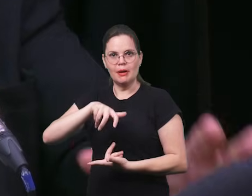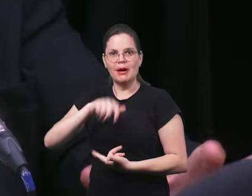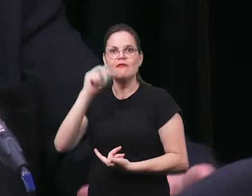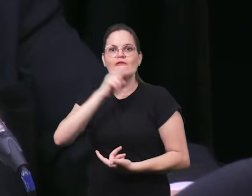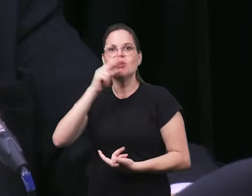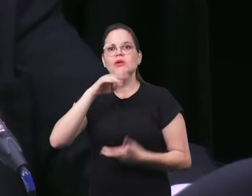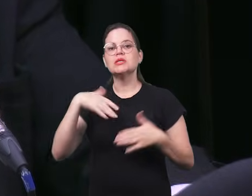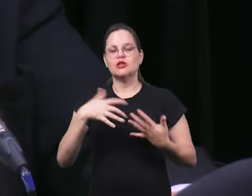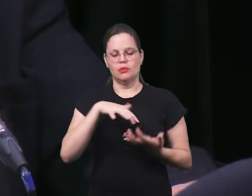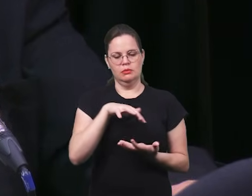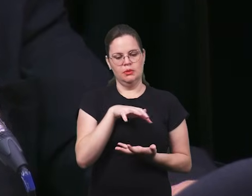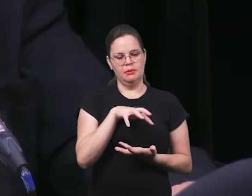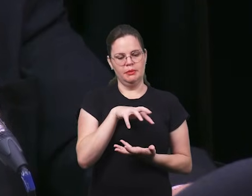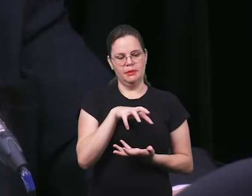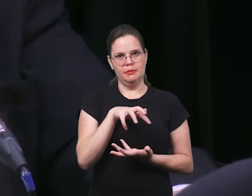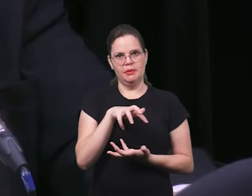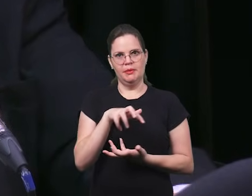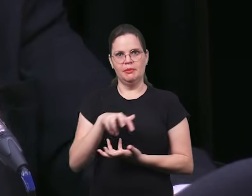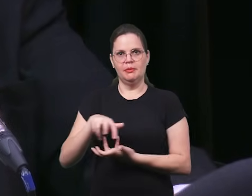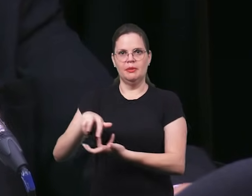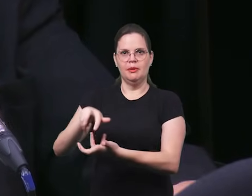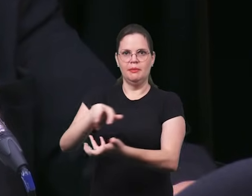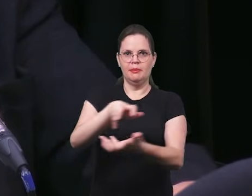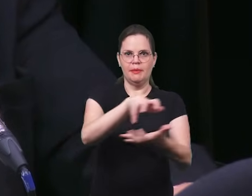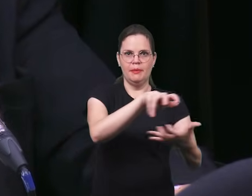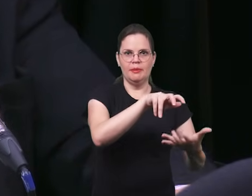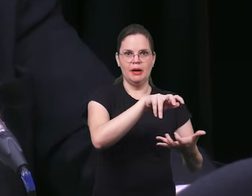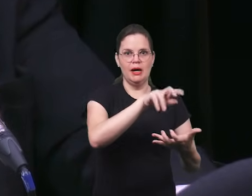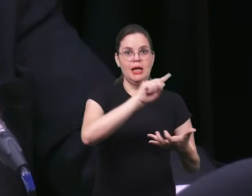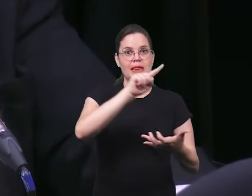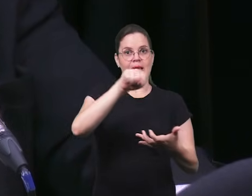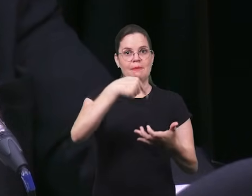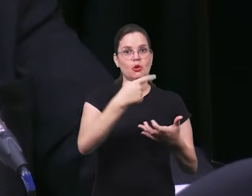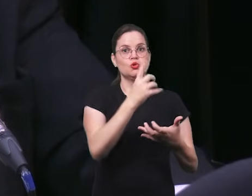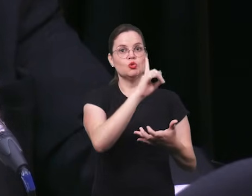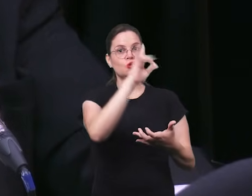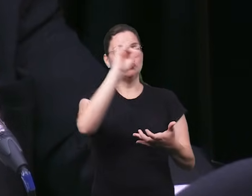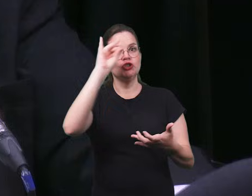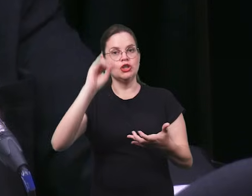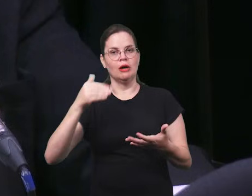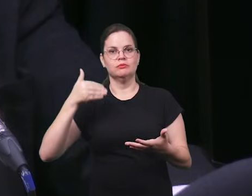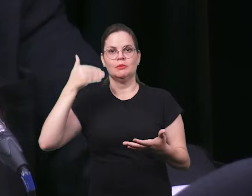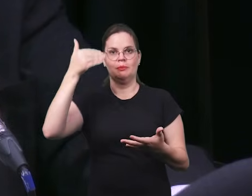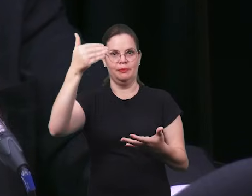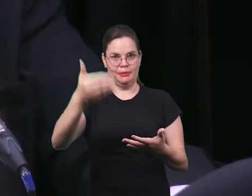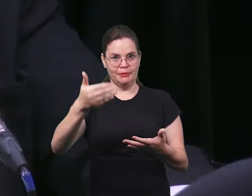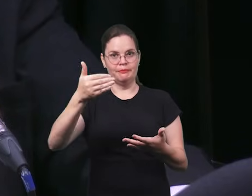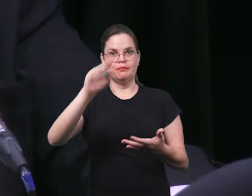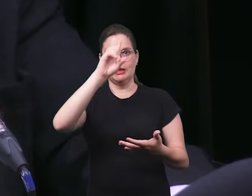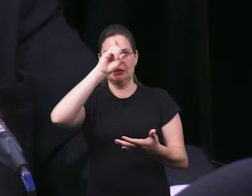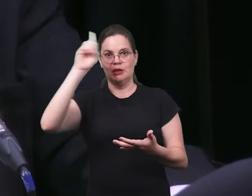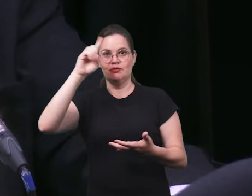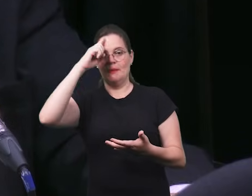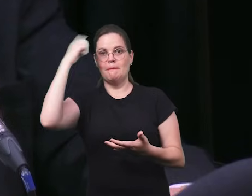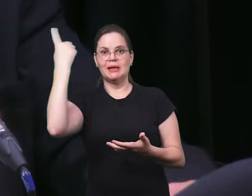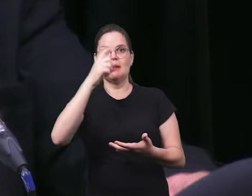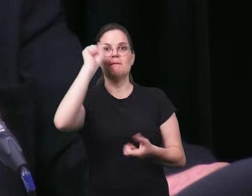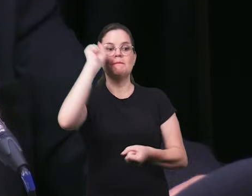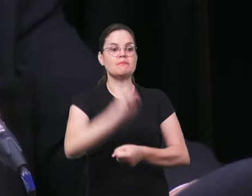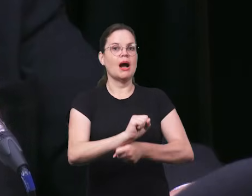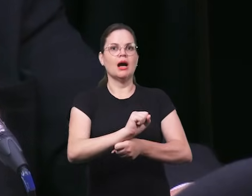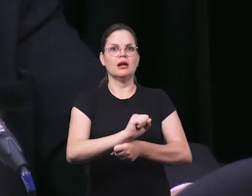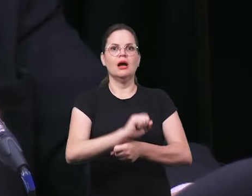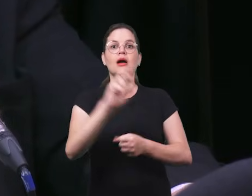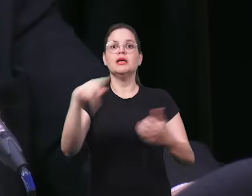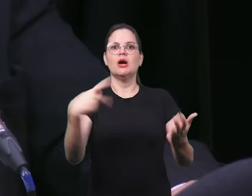tudo estabelecido. Vai chegar uma hora que ele vai desordenar. E aí os elementos com grandes estrondos se desfarão, porque eles vão